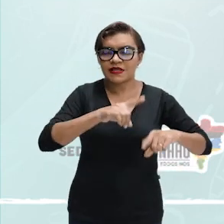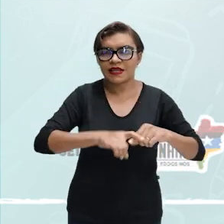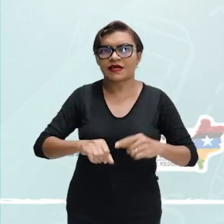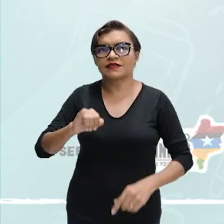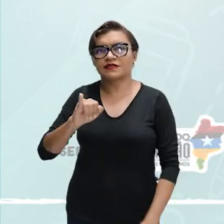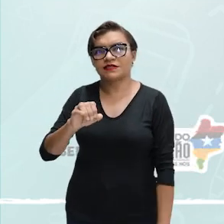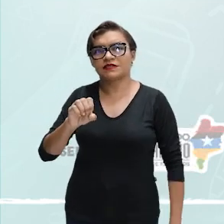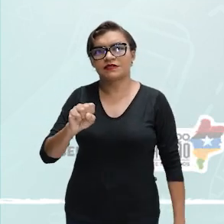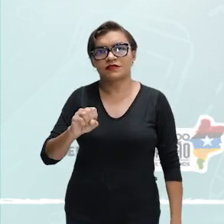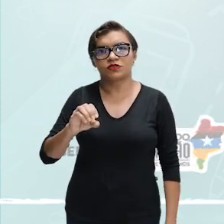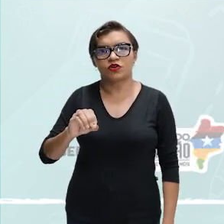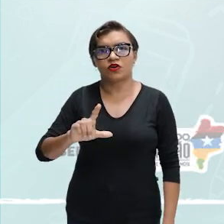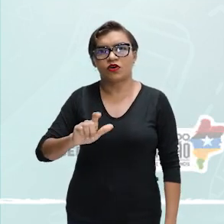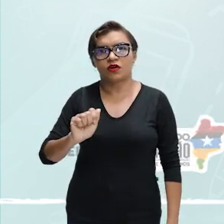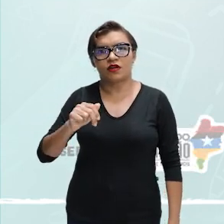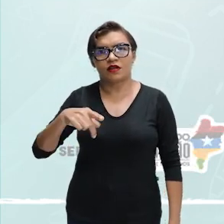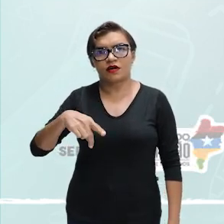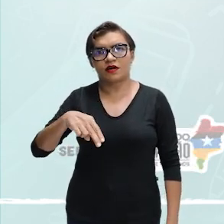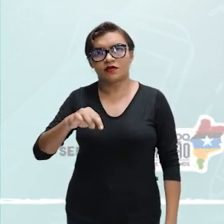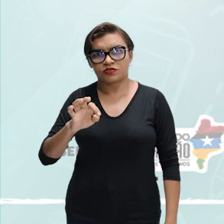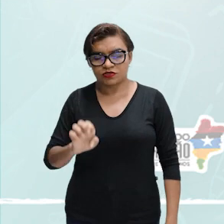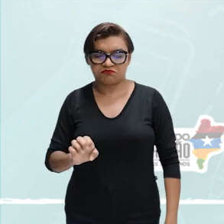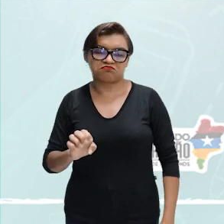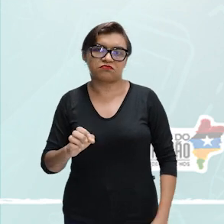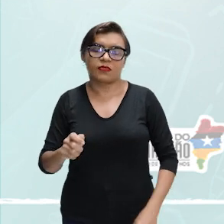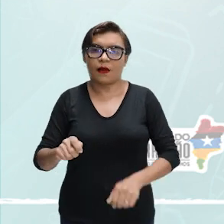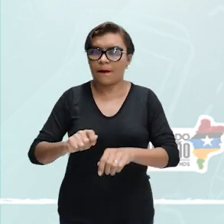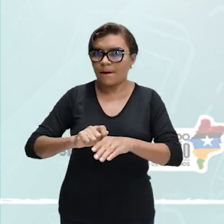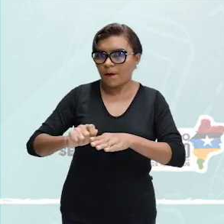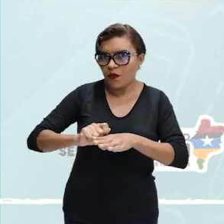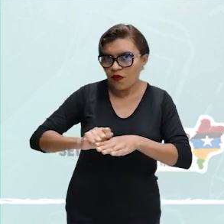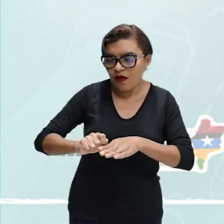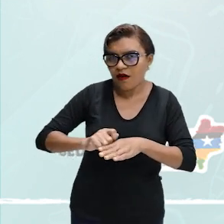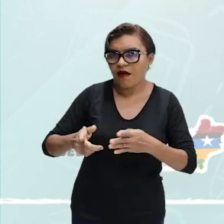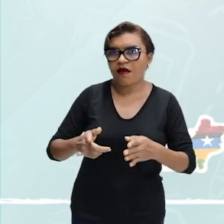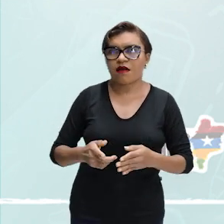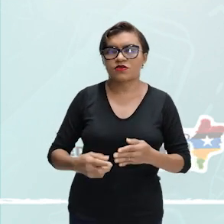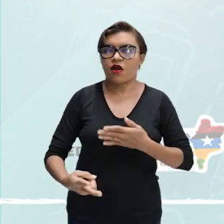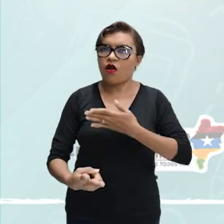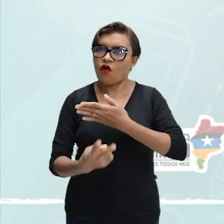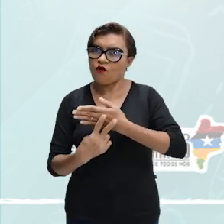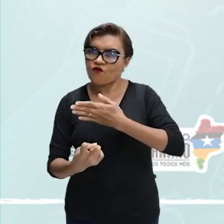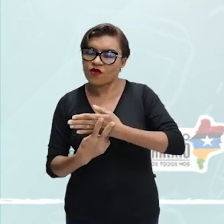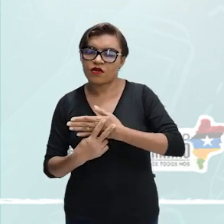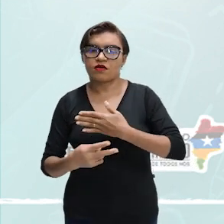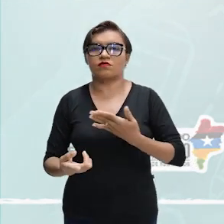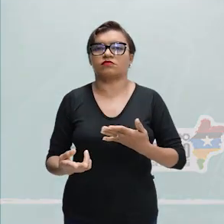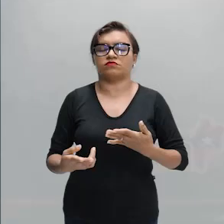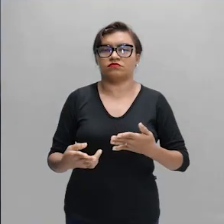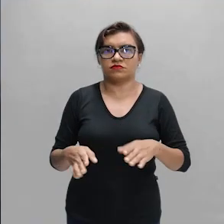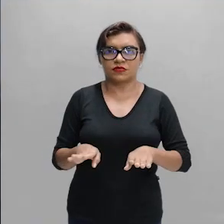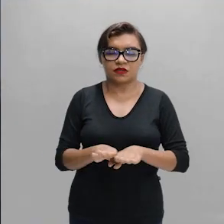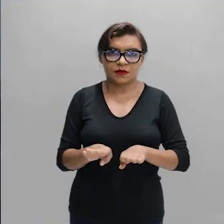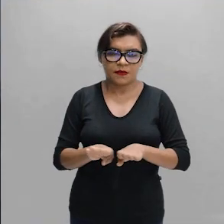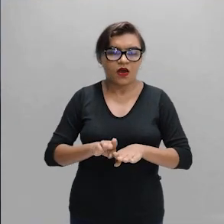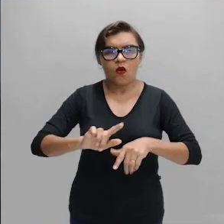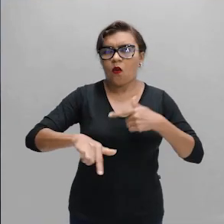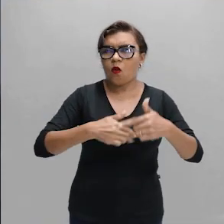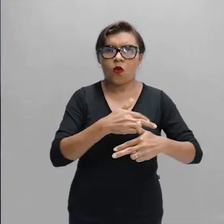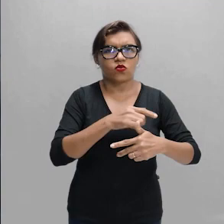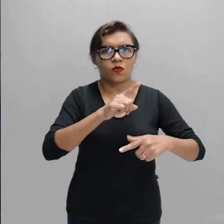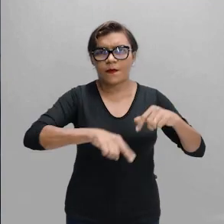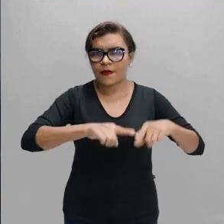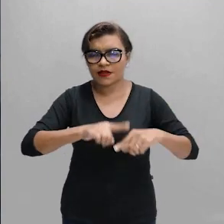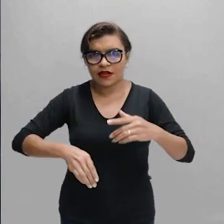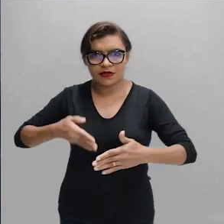isolantes. Certo? O vidro, a borracha, o próprio ar, ok? São materiais isolantes,